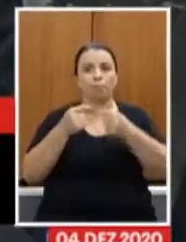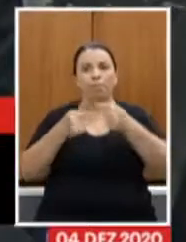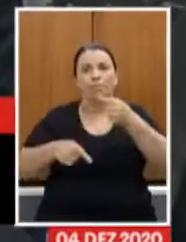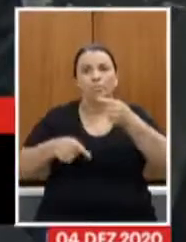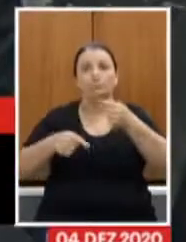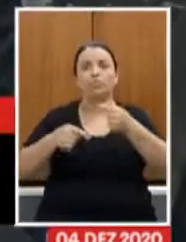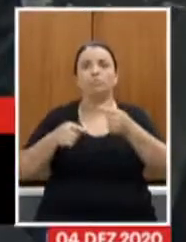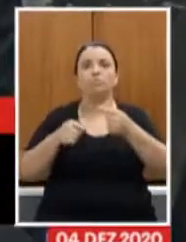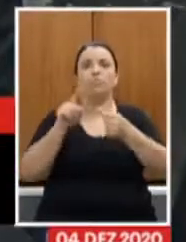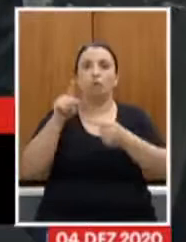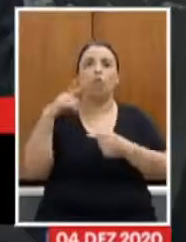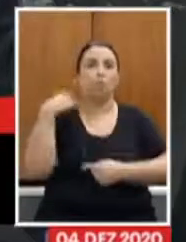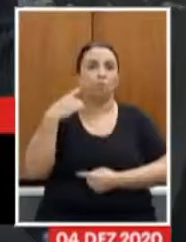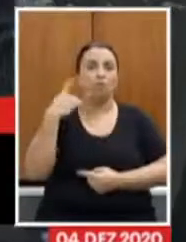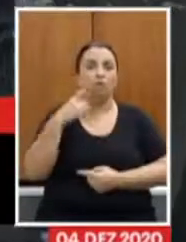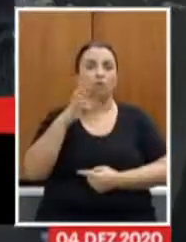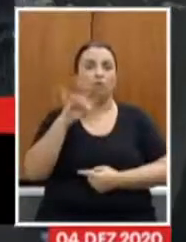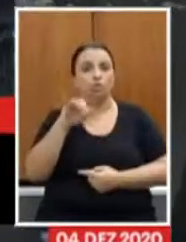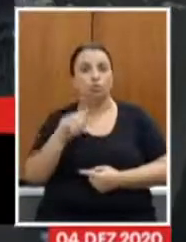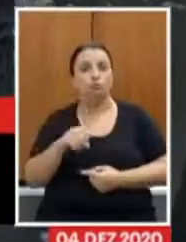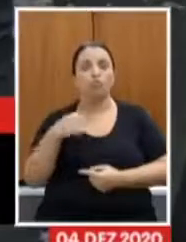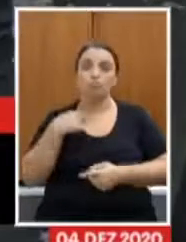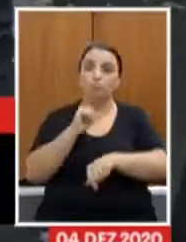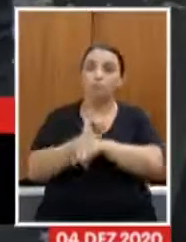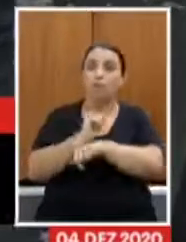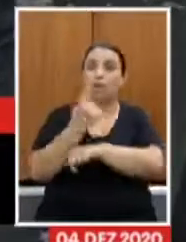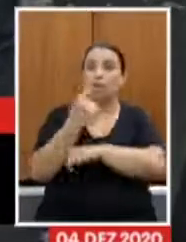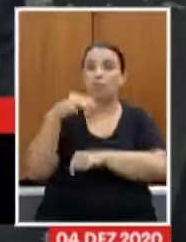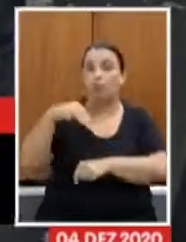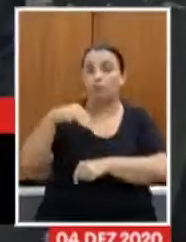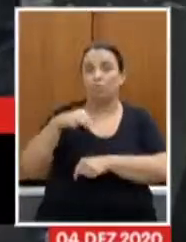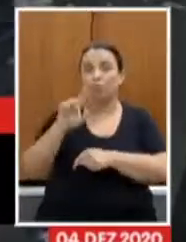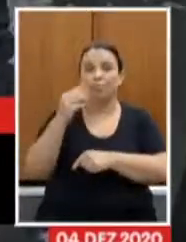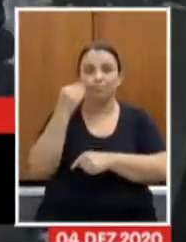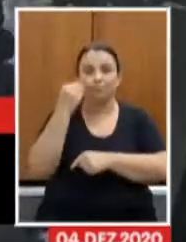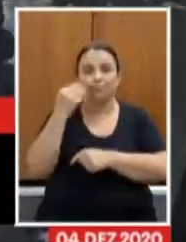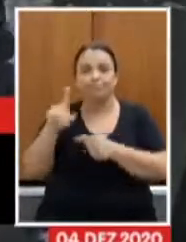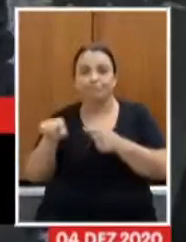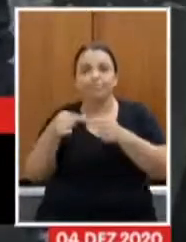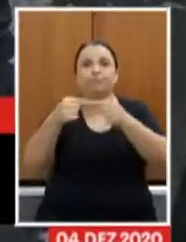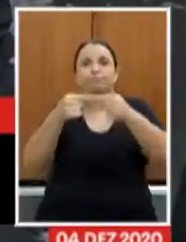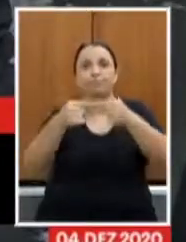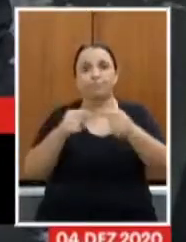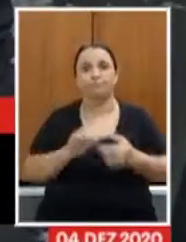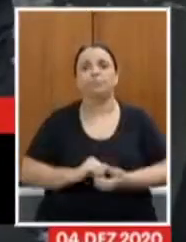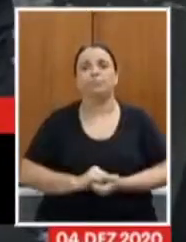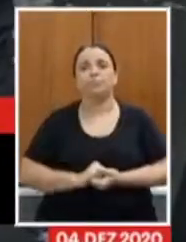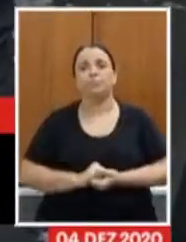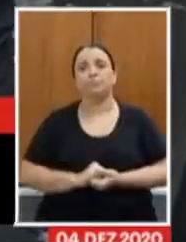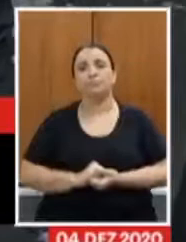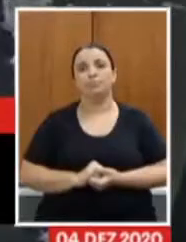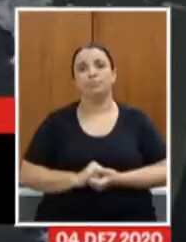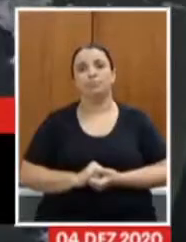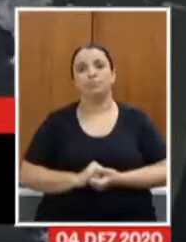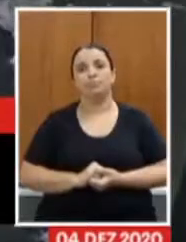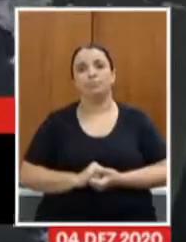deputado Tito Torres. Vamos aguardar um minuto para ver se restabelece a conexão.